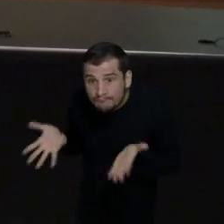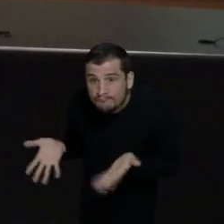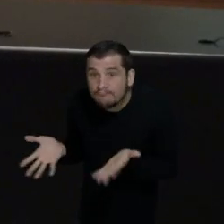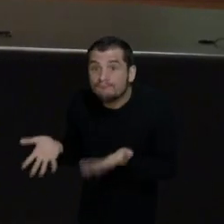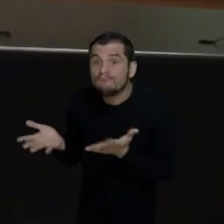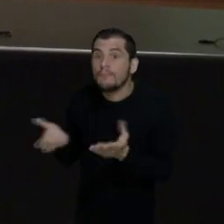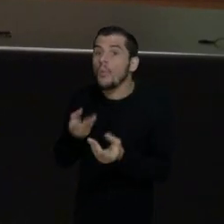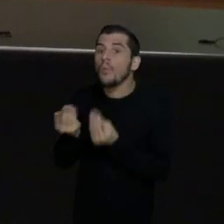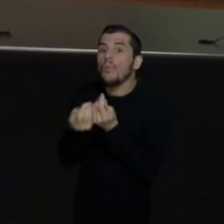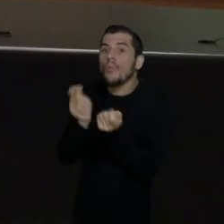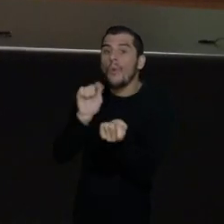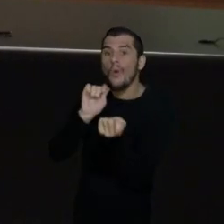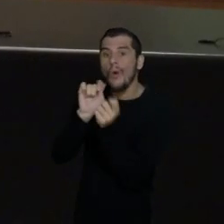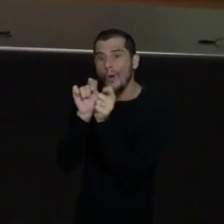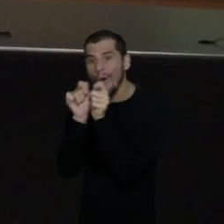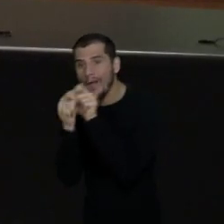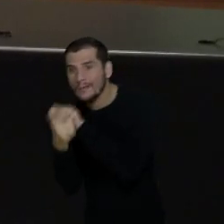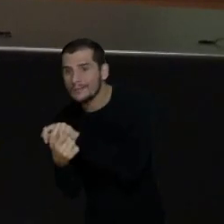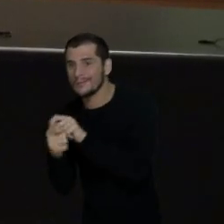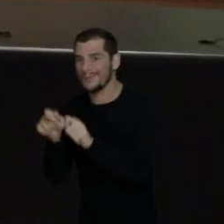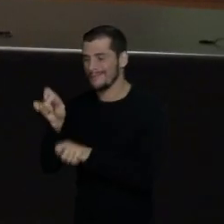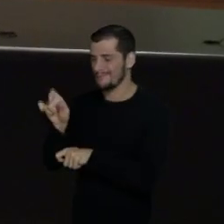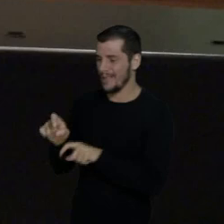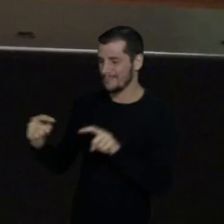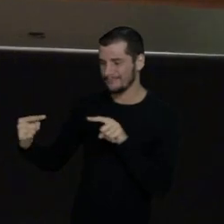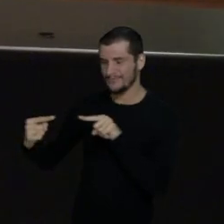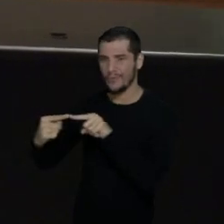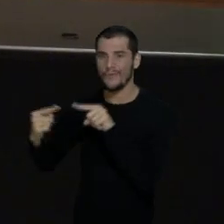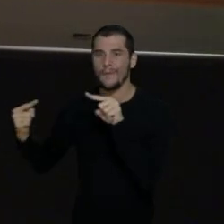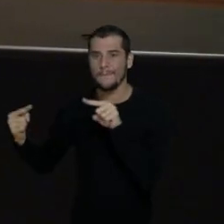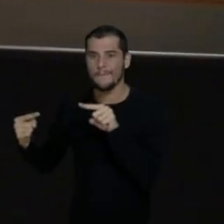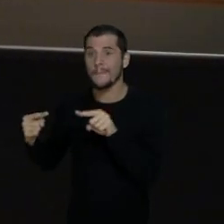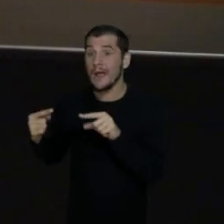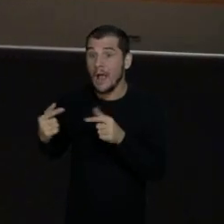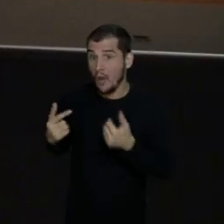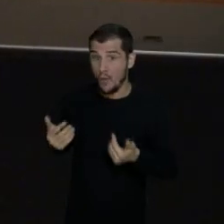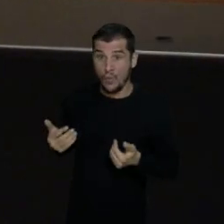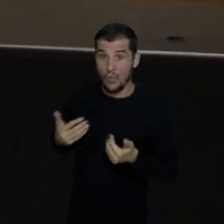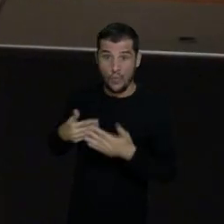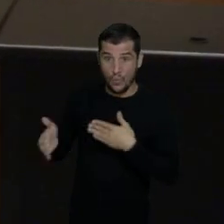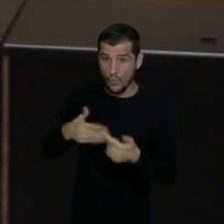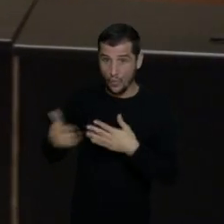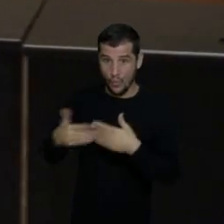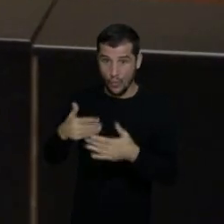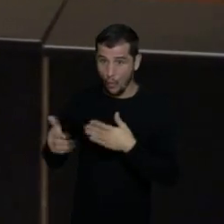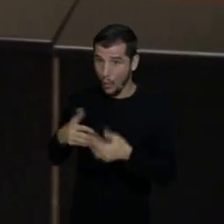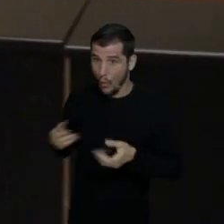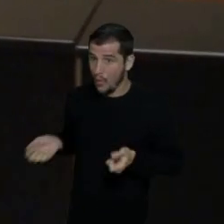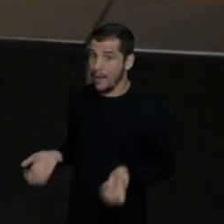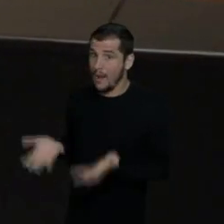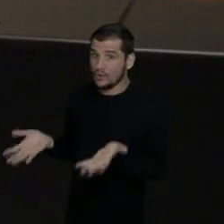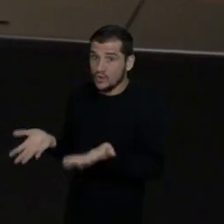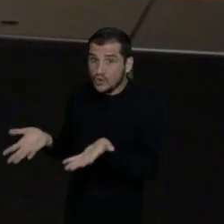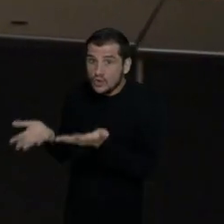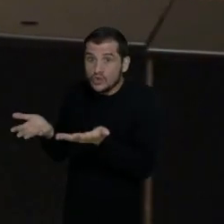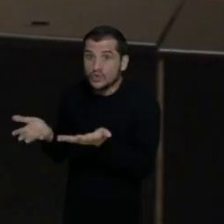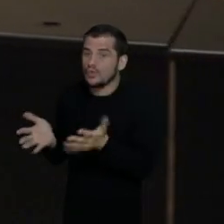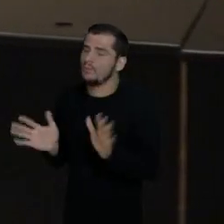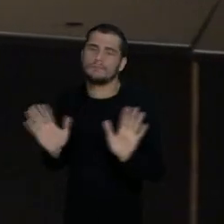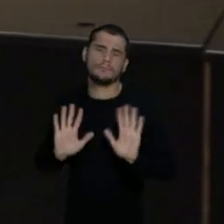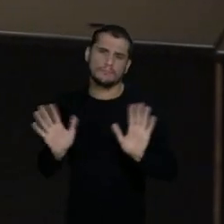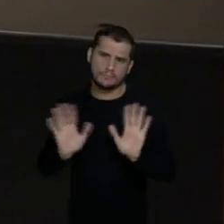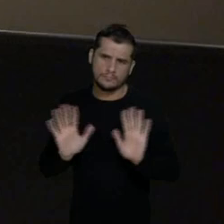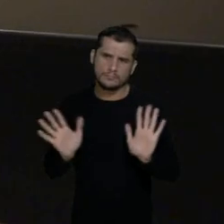adequado né não é qualquer estímulo é um estímulo adequado que a gente precisa dar e o que que é esse